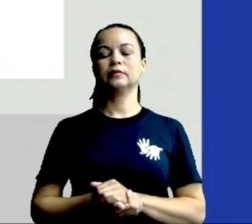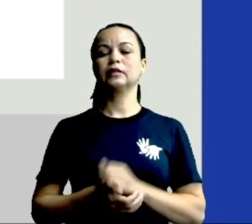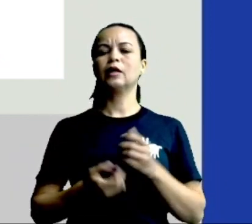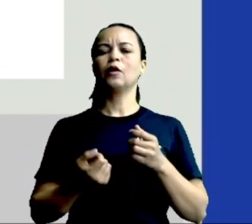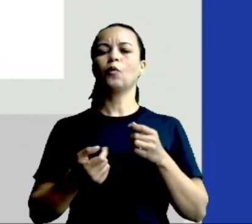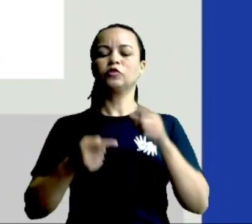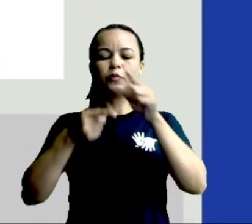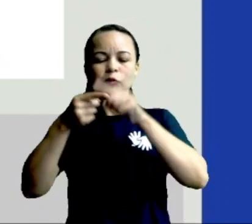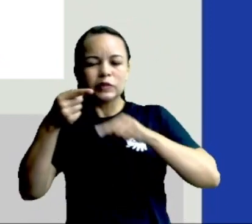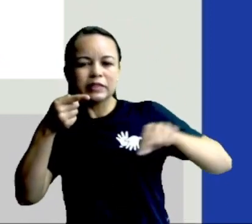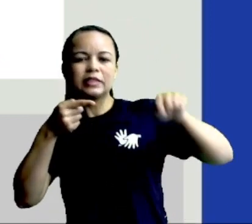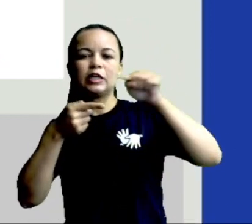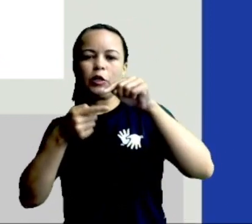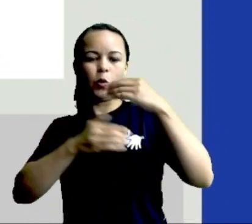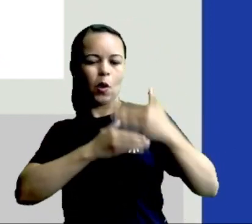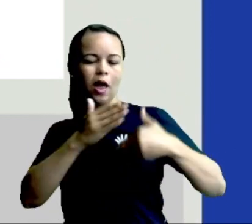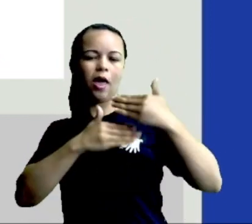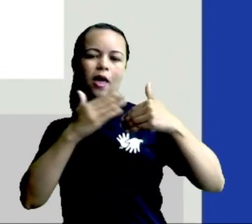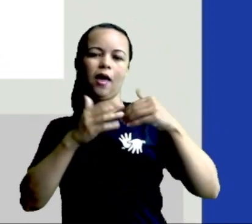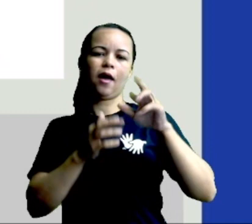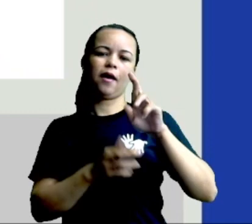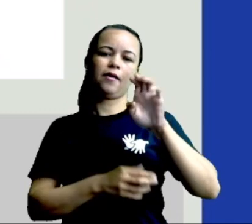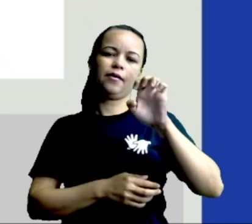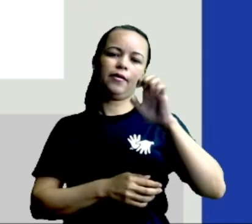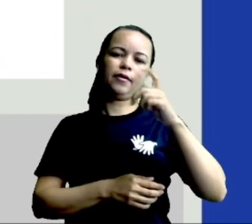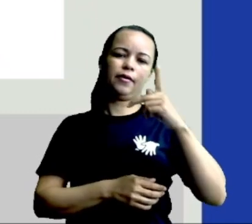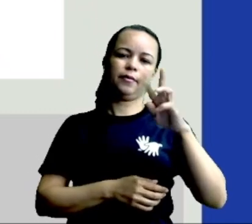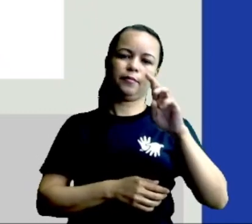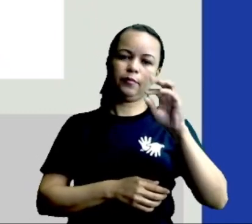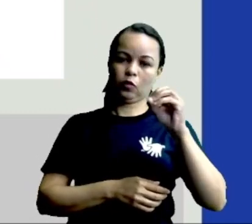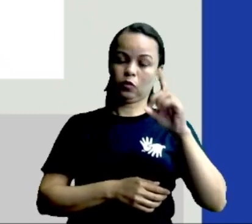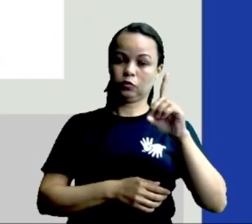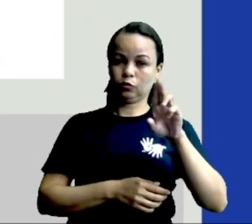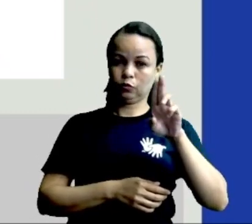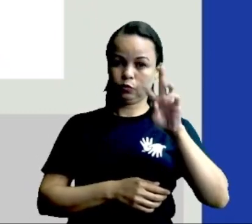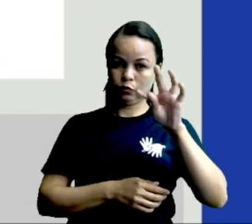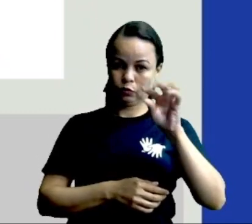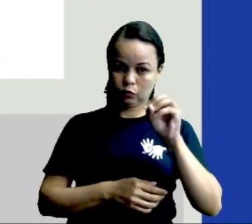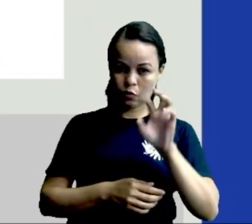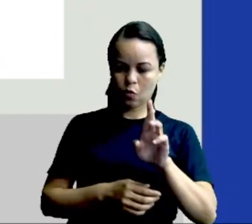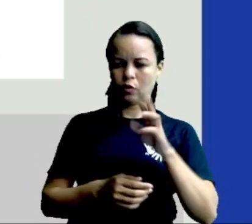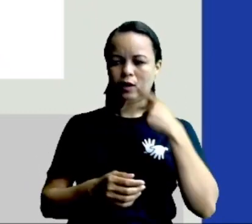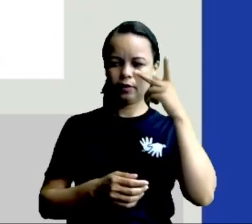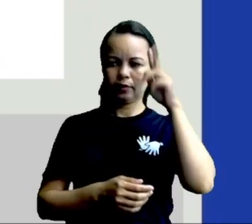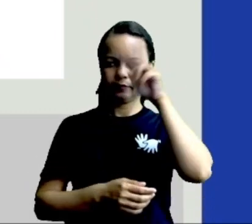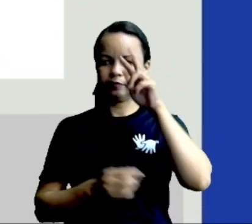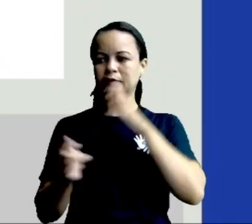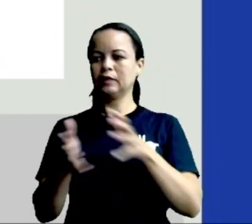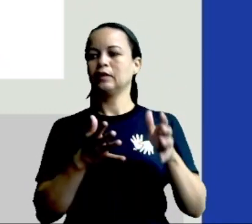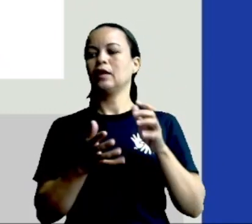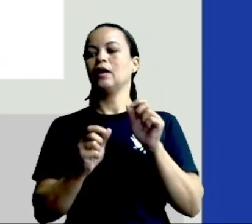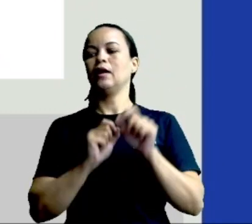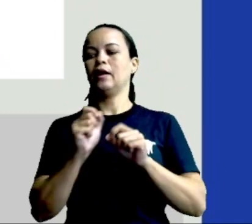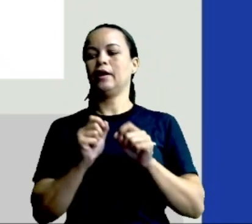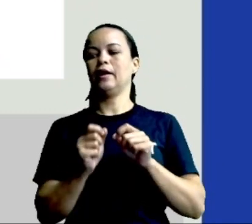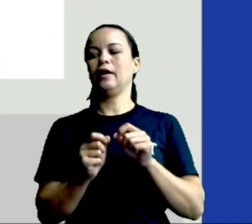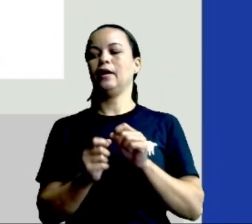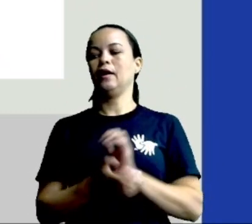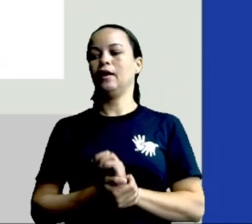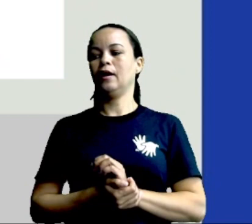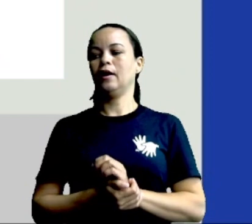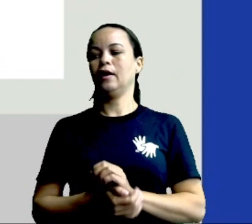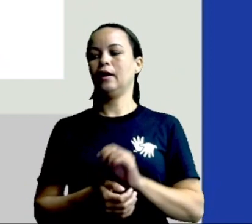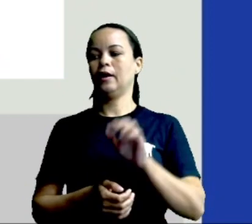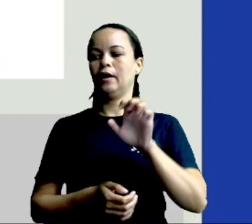ciclo reprodutor. Lembra que eu falei a fase esporofítico, ou a fase esporófito, e a fase gametófito. Essa